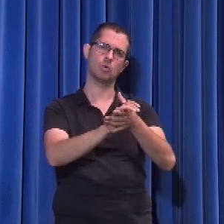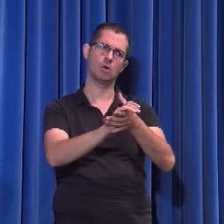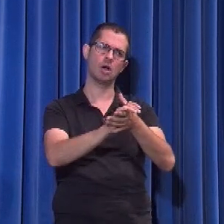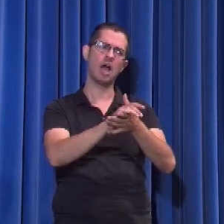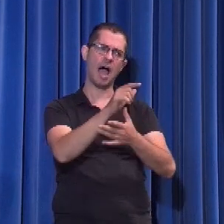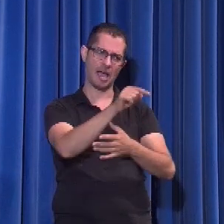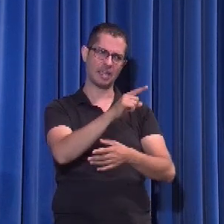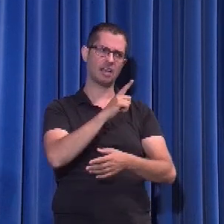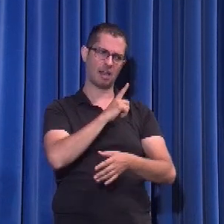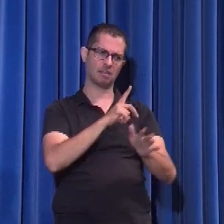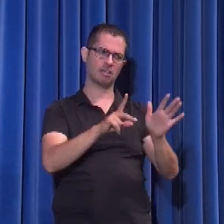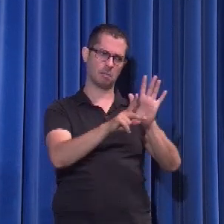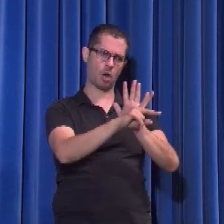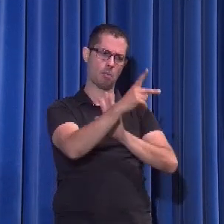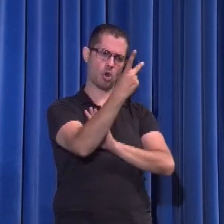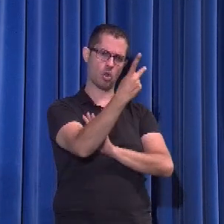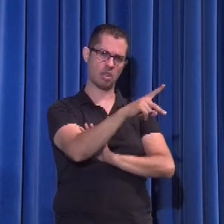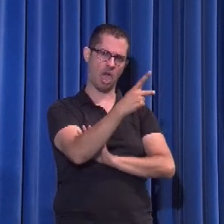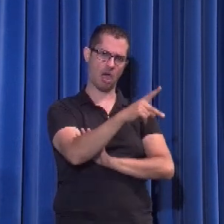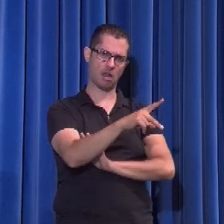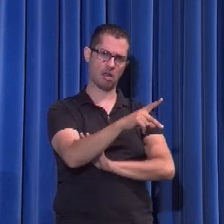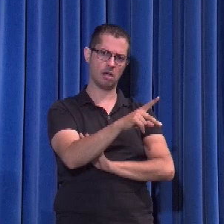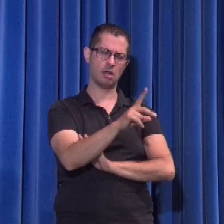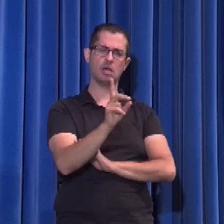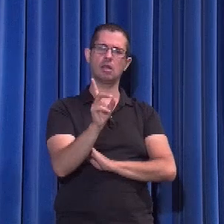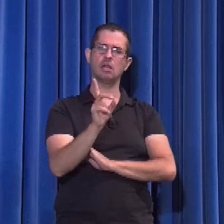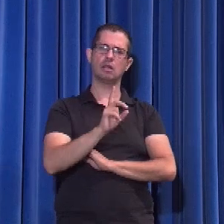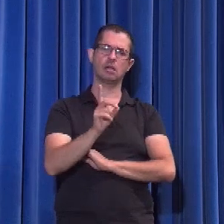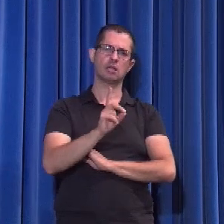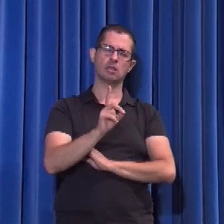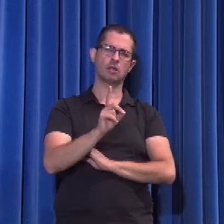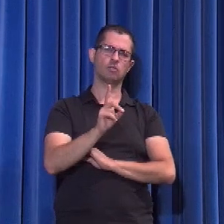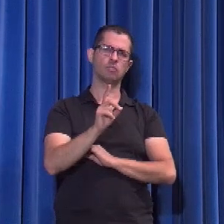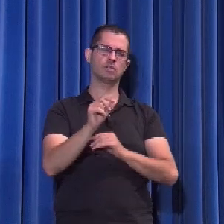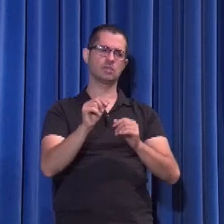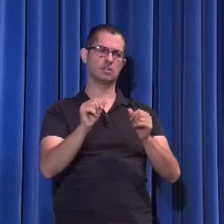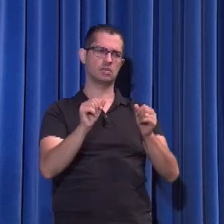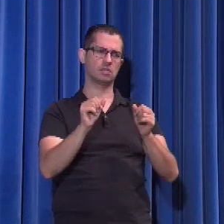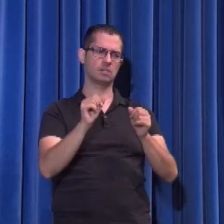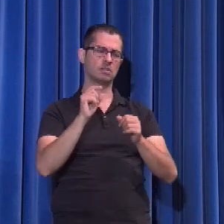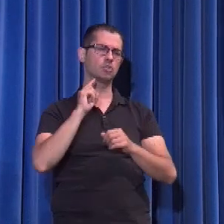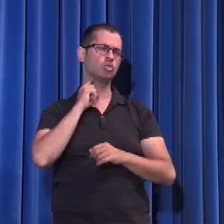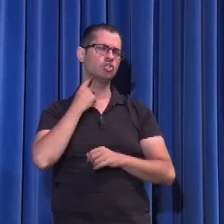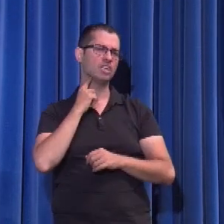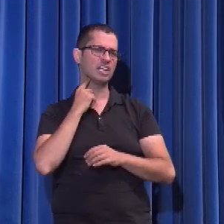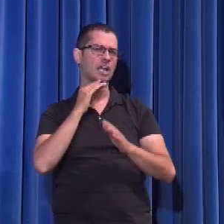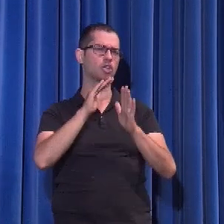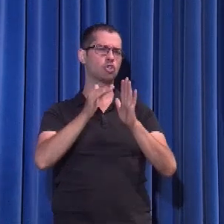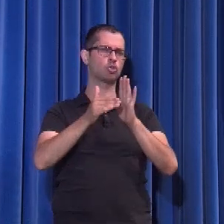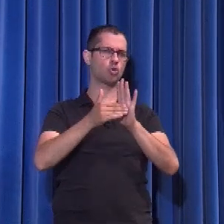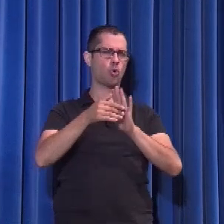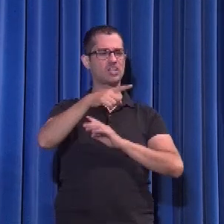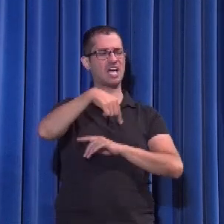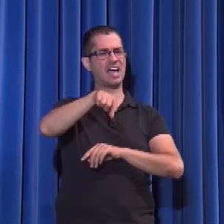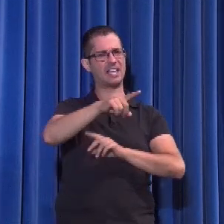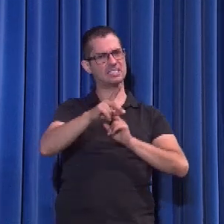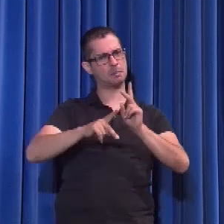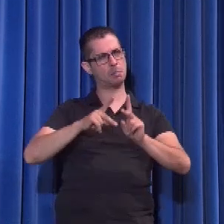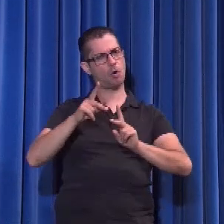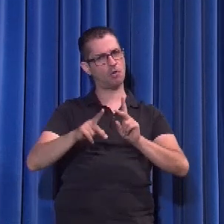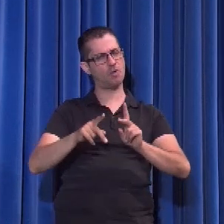ela? Não se poluiria com isso de toda aquela terra? Ora, tu